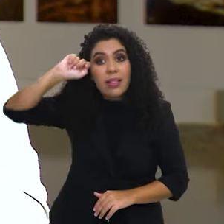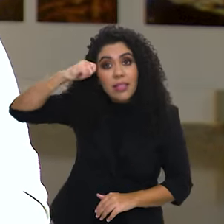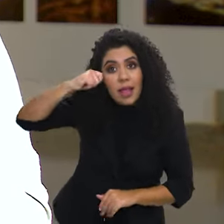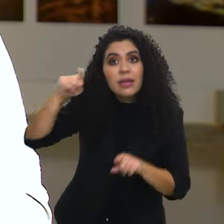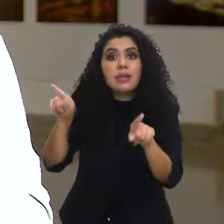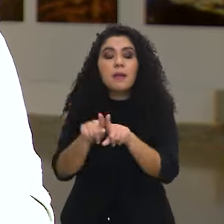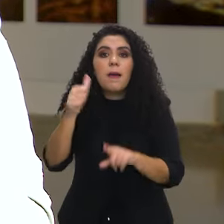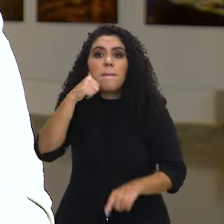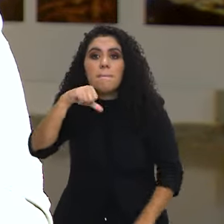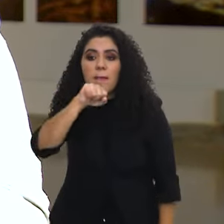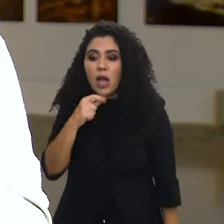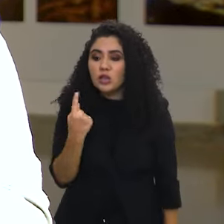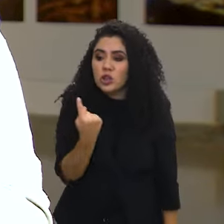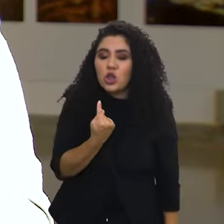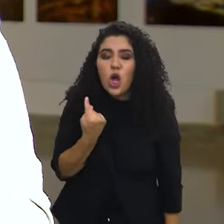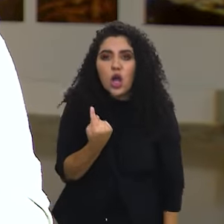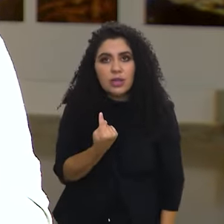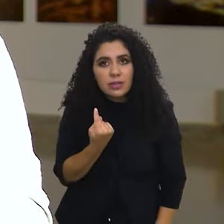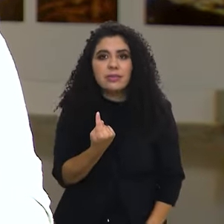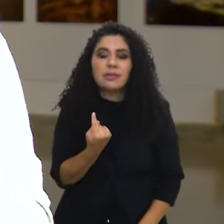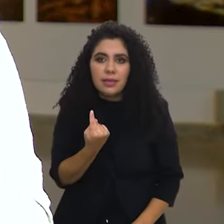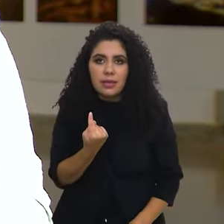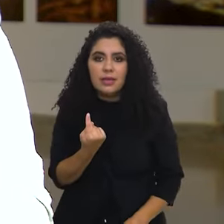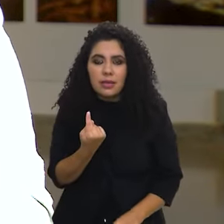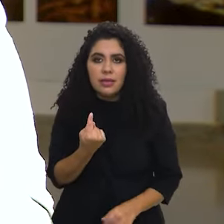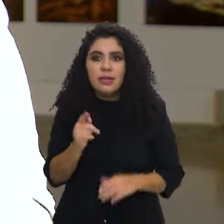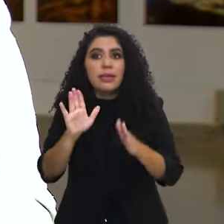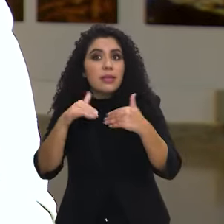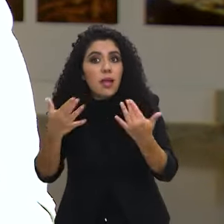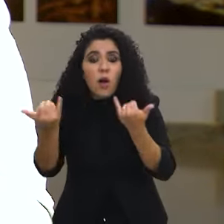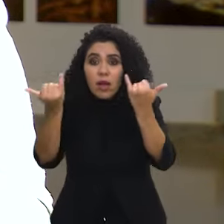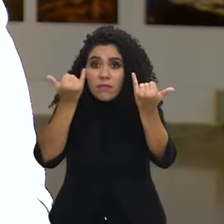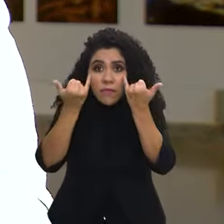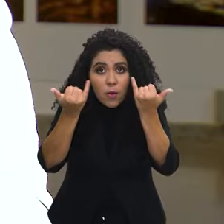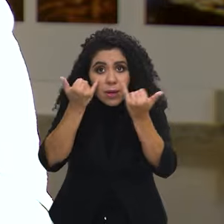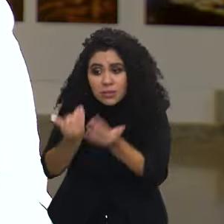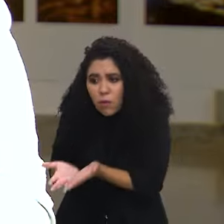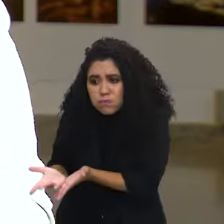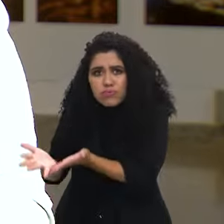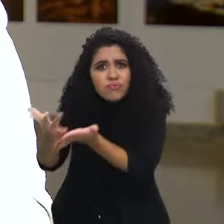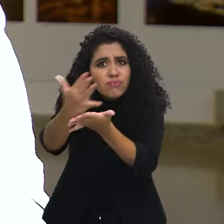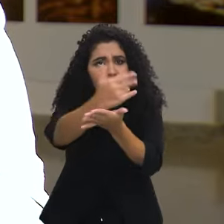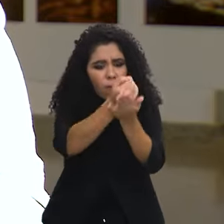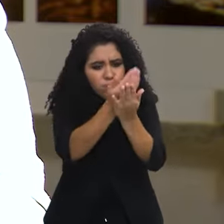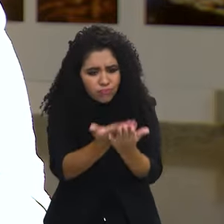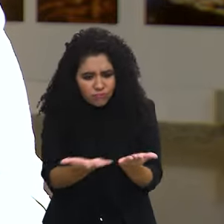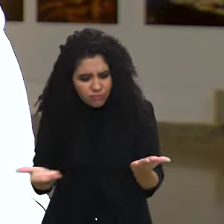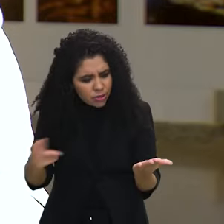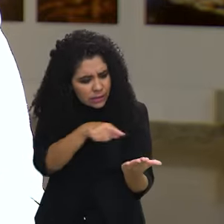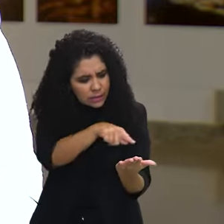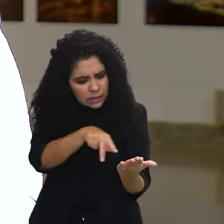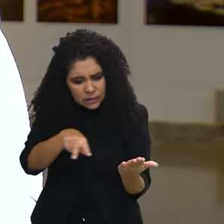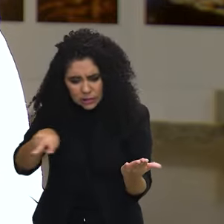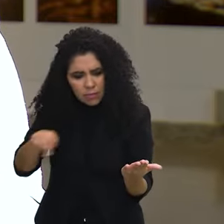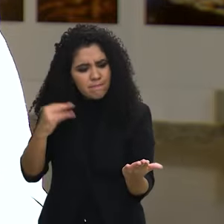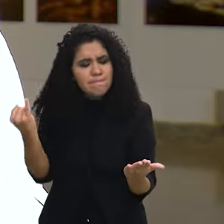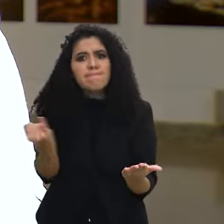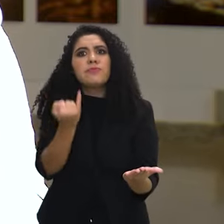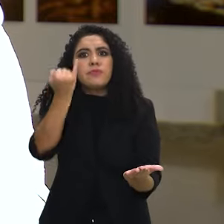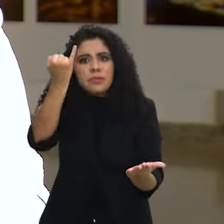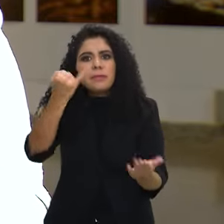Brasil né os dados são agora de 2023 Então são Dados importantes que a csw